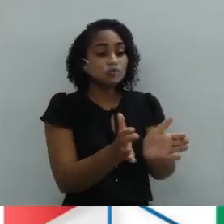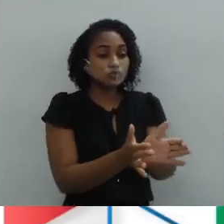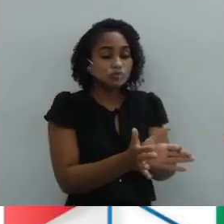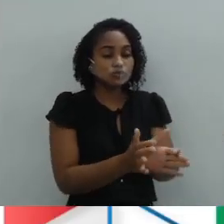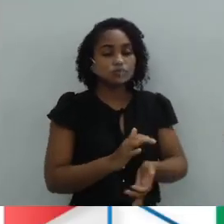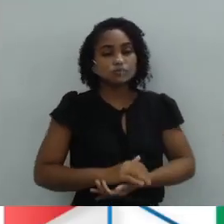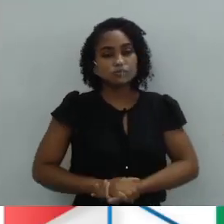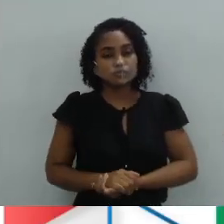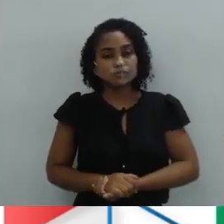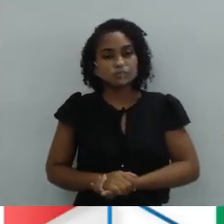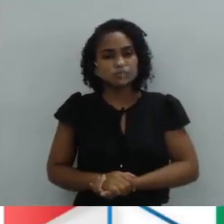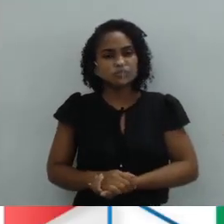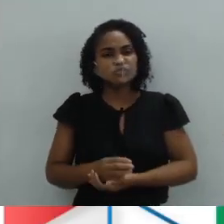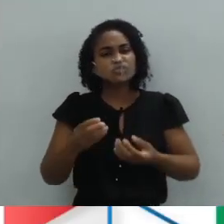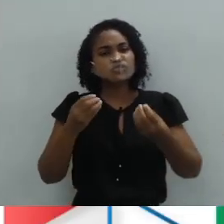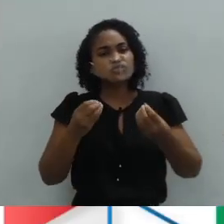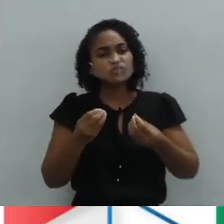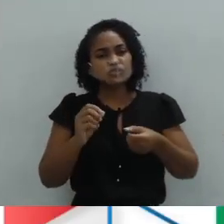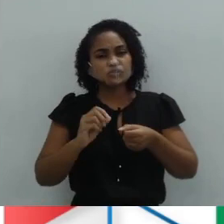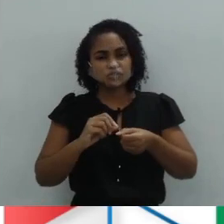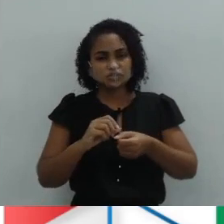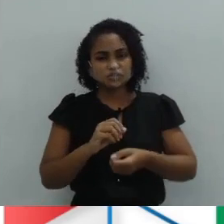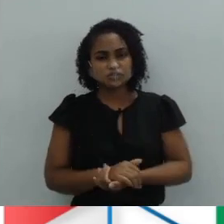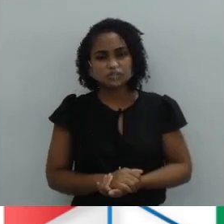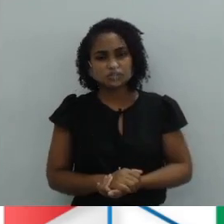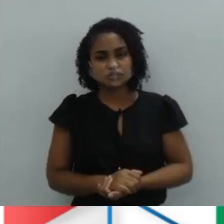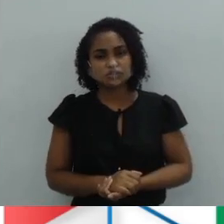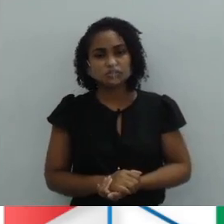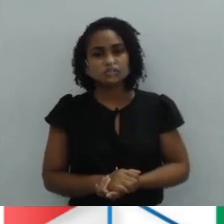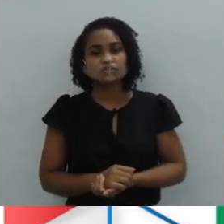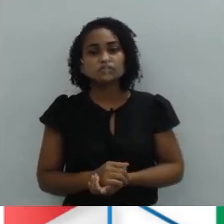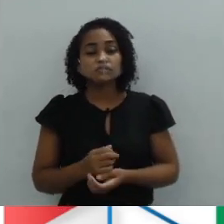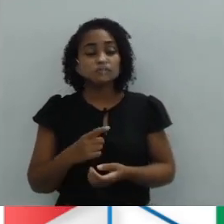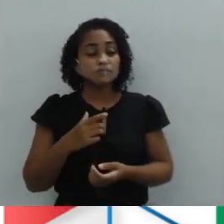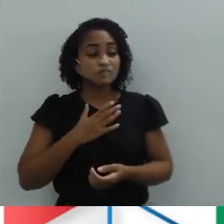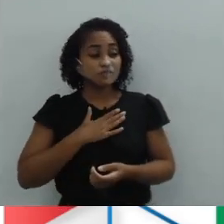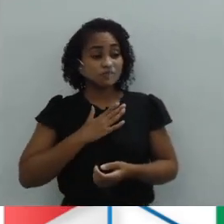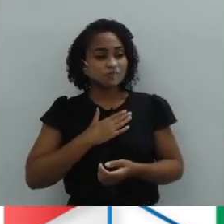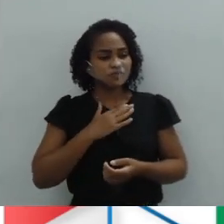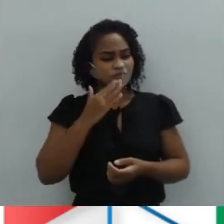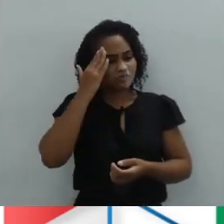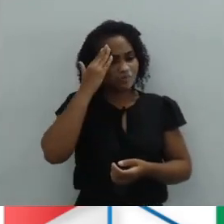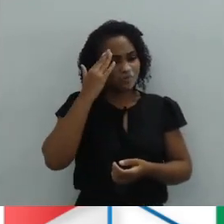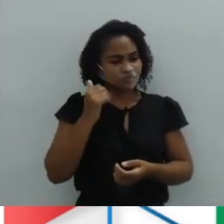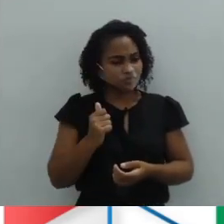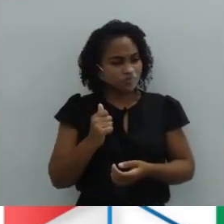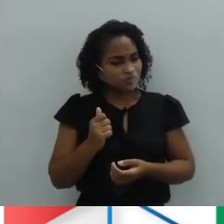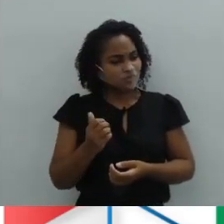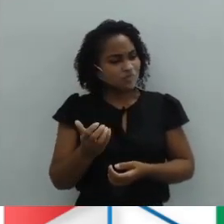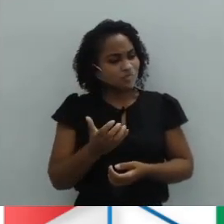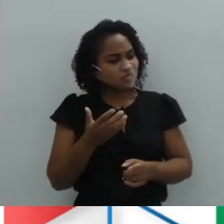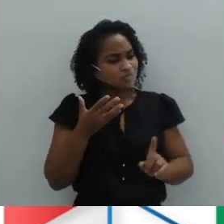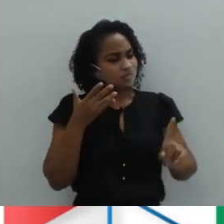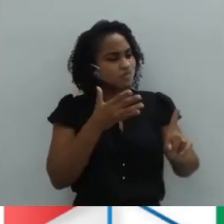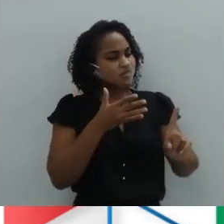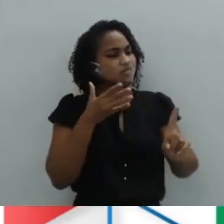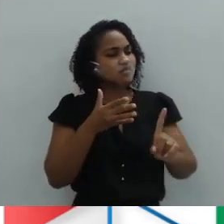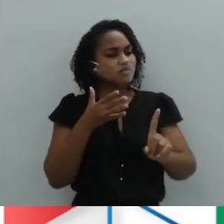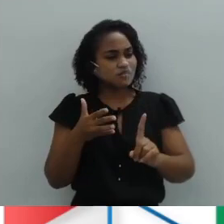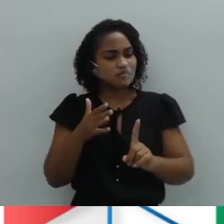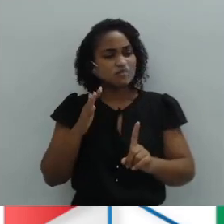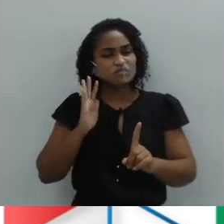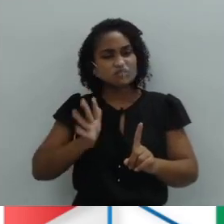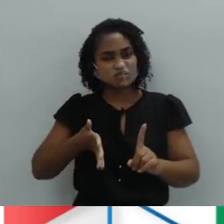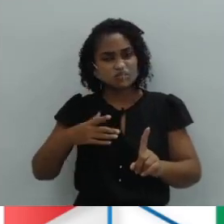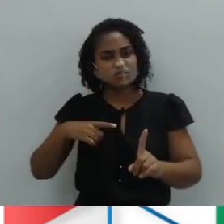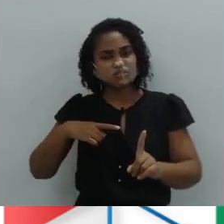coletivo. Aí, como é que a gente vai fazer isso? Primeira coisa eu tenho que saber a quem eu vou solicitar. Já